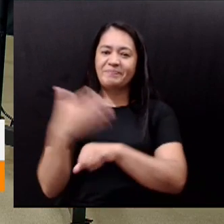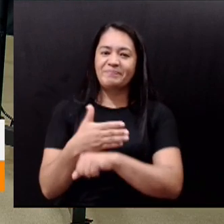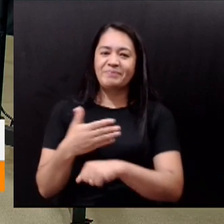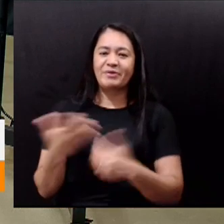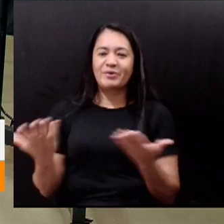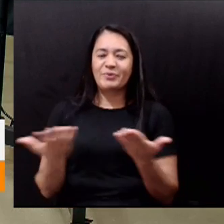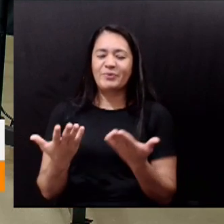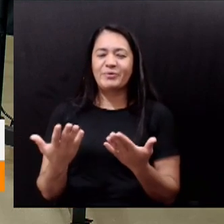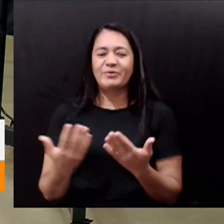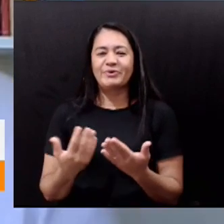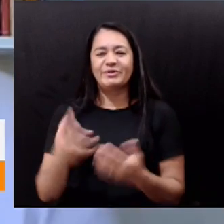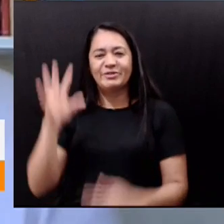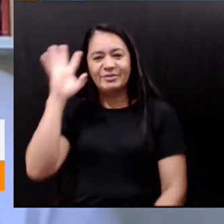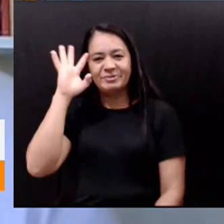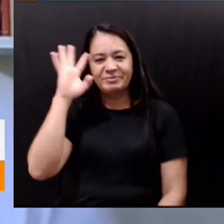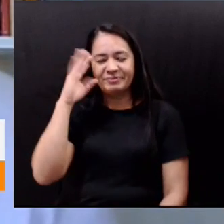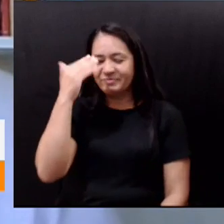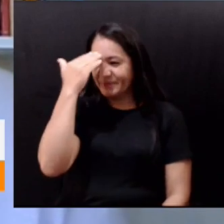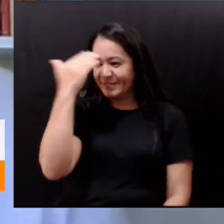com a gente. Obrigada.